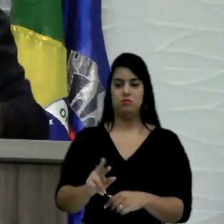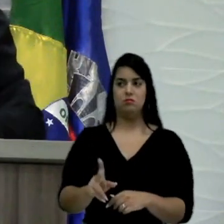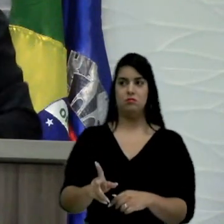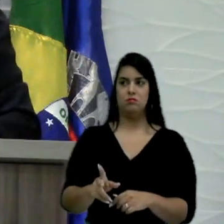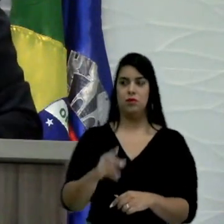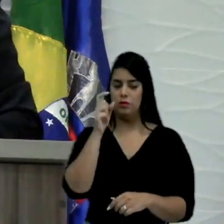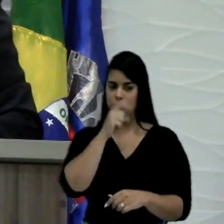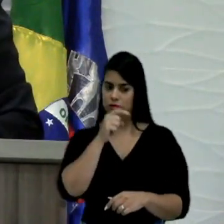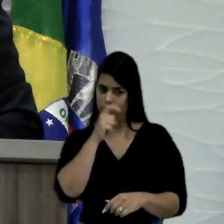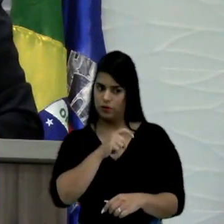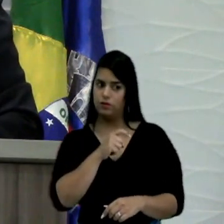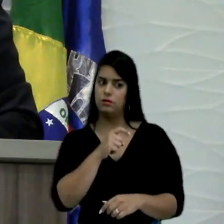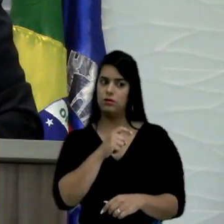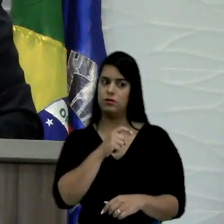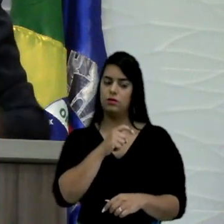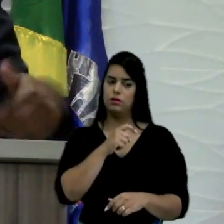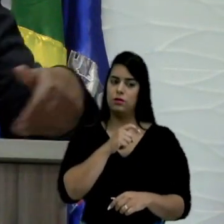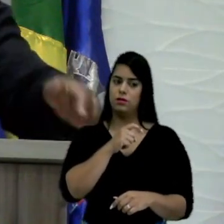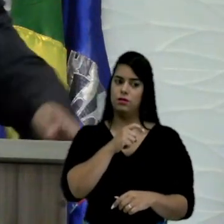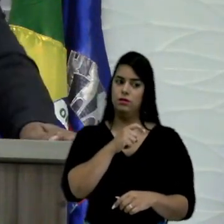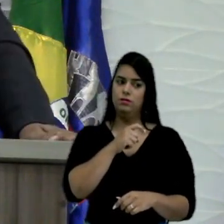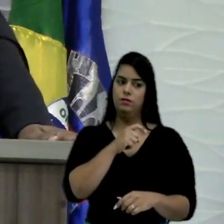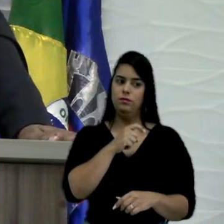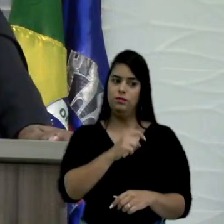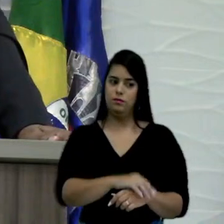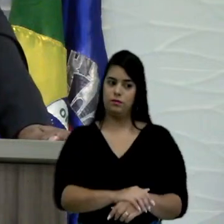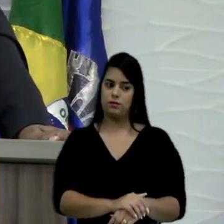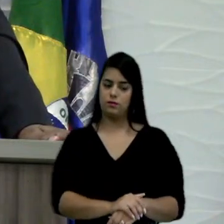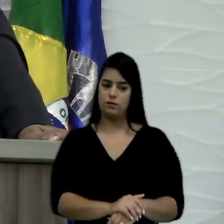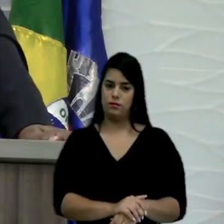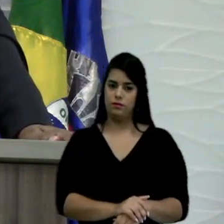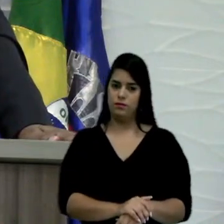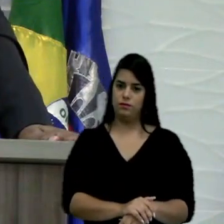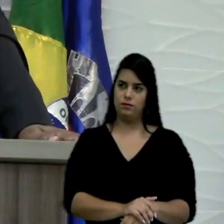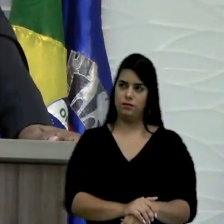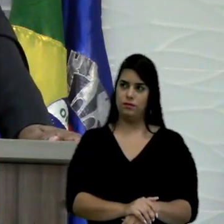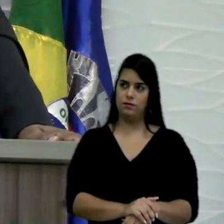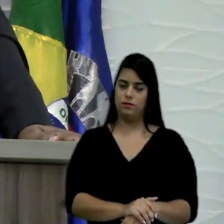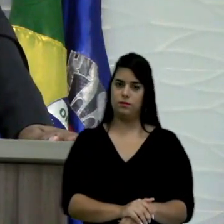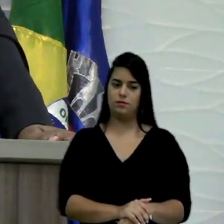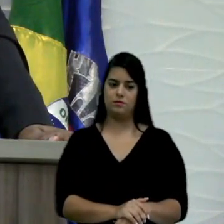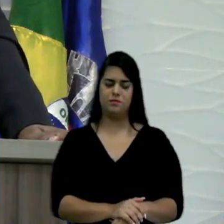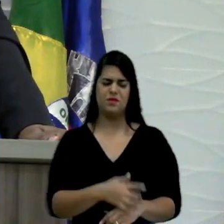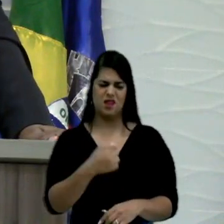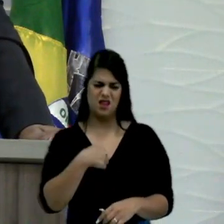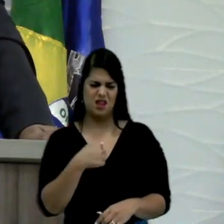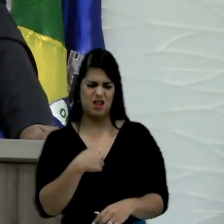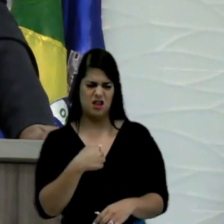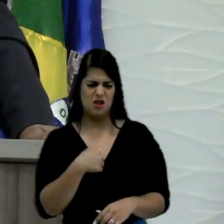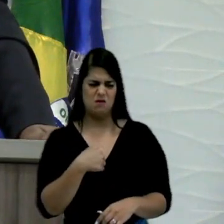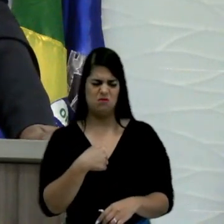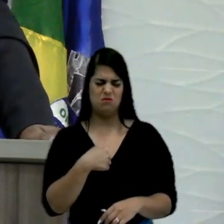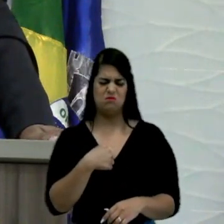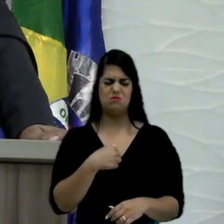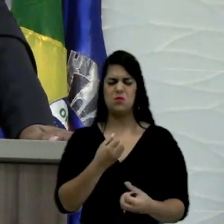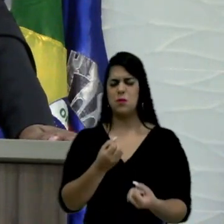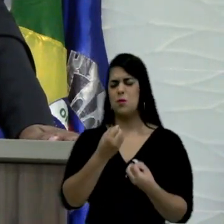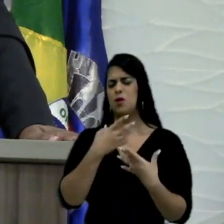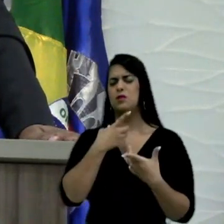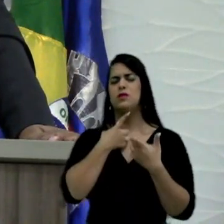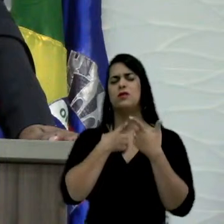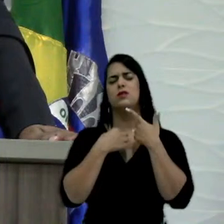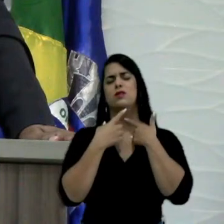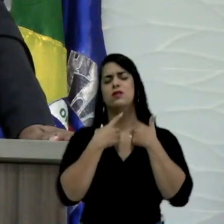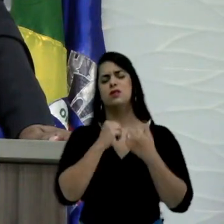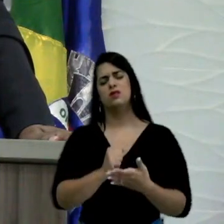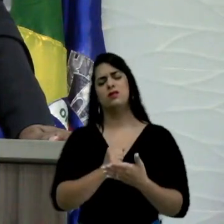de tudo para derrubar o negão aqui. O negão que só tem boa vontade com as pessoas. O negão